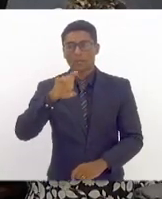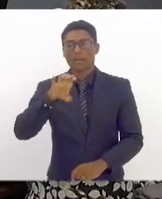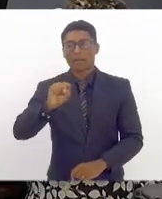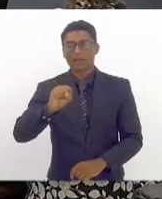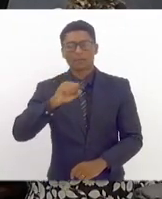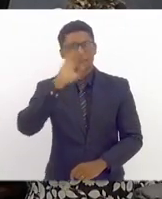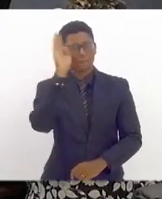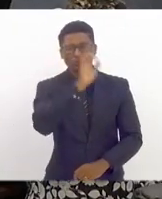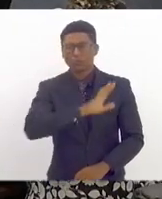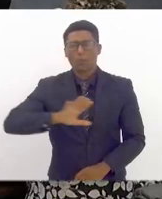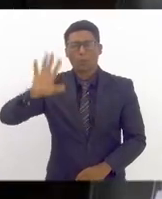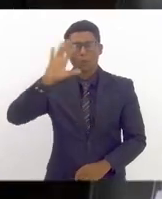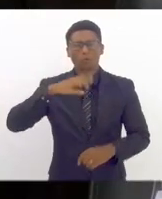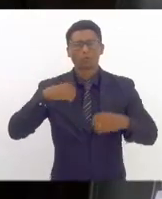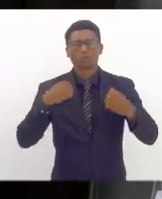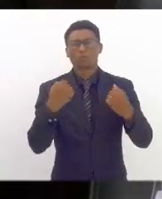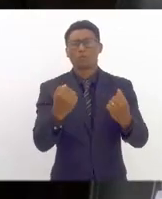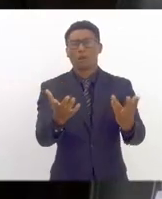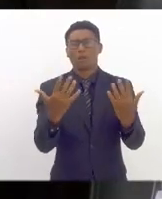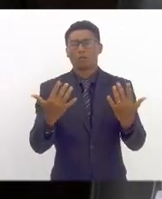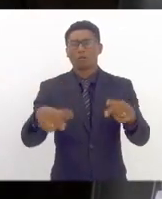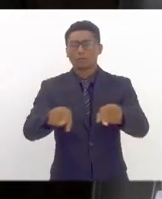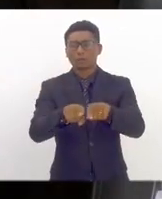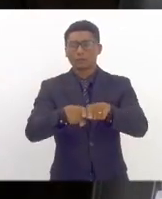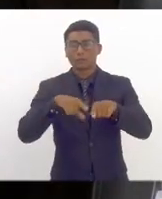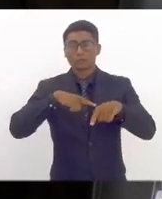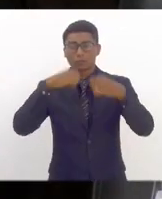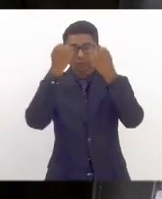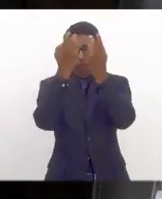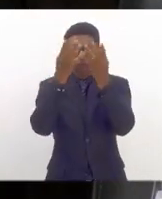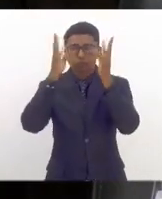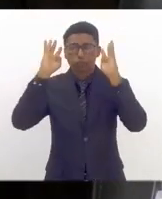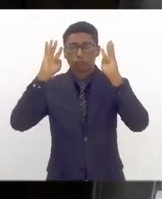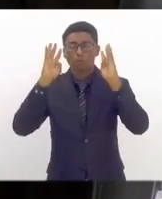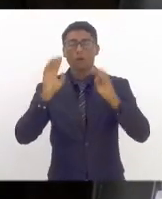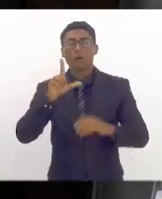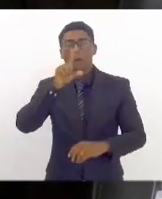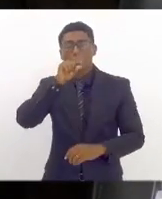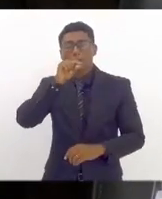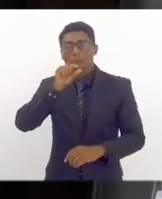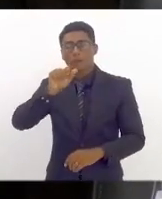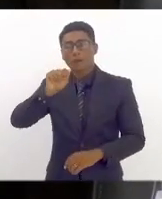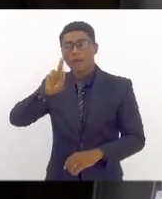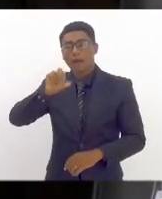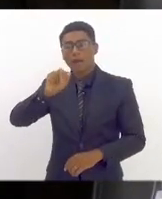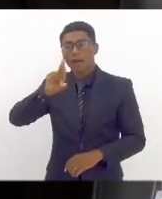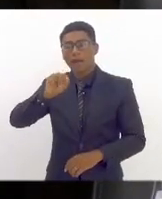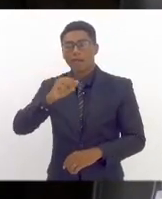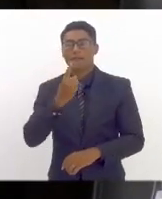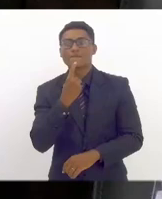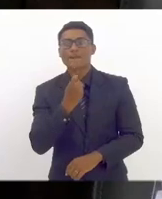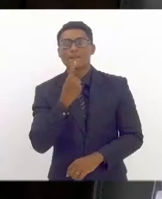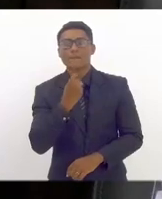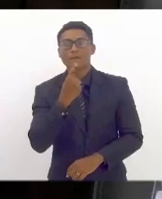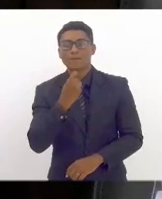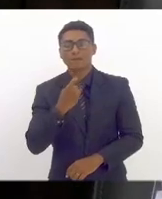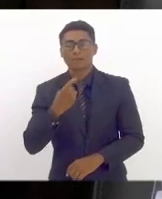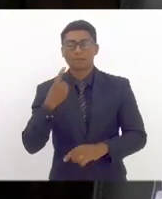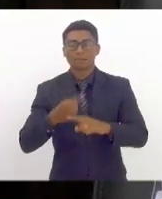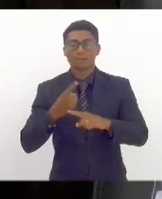e carregam na minha cabeça as penas de arara vermelha que são as penas do reconhecimento que eu sou